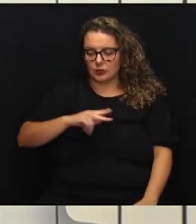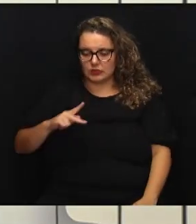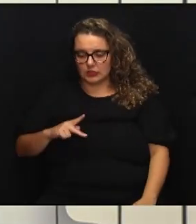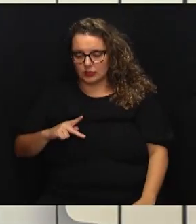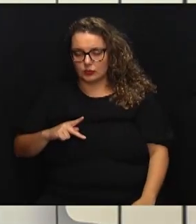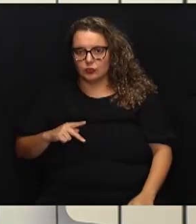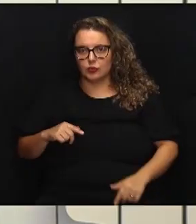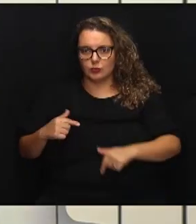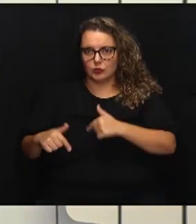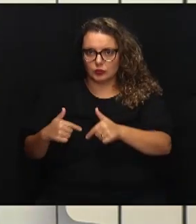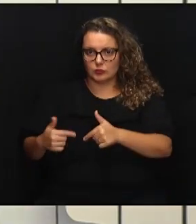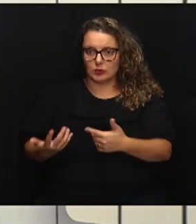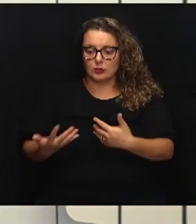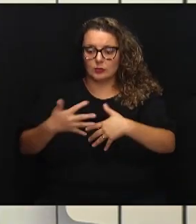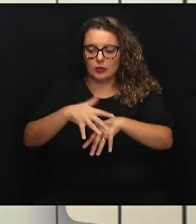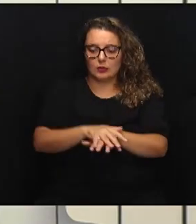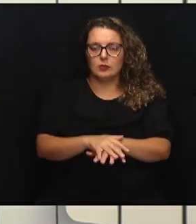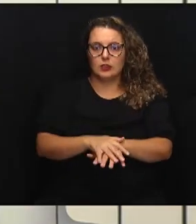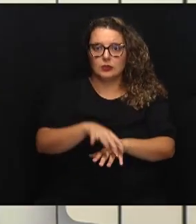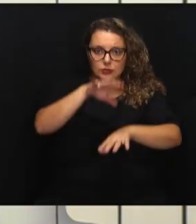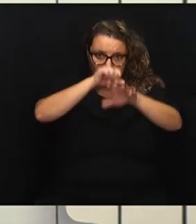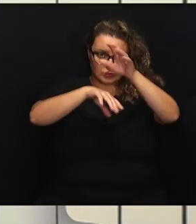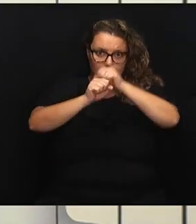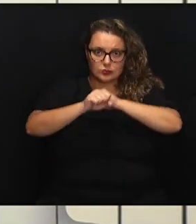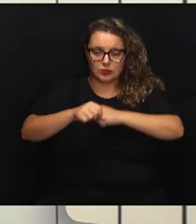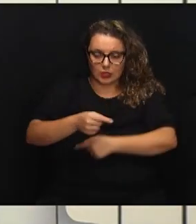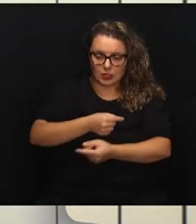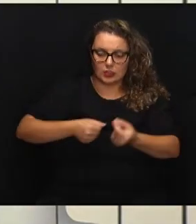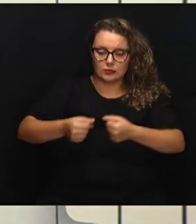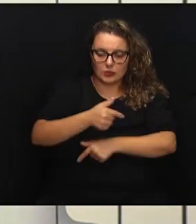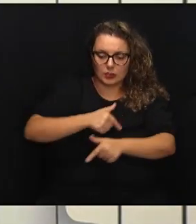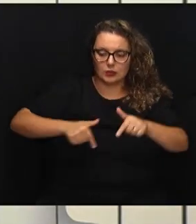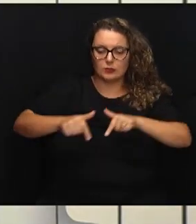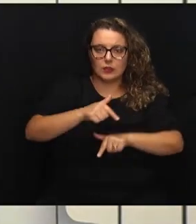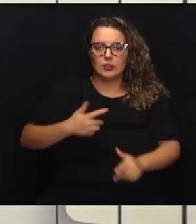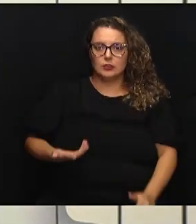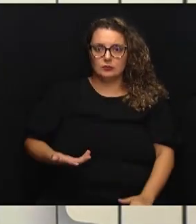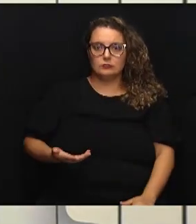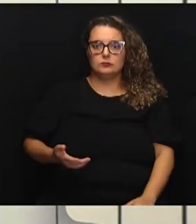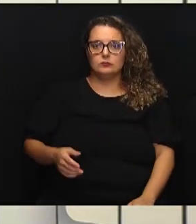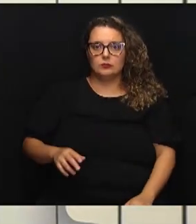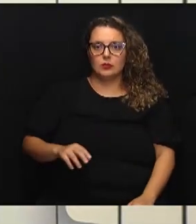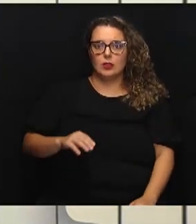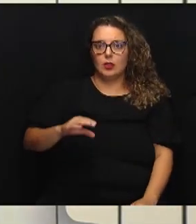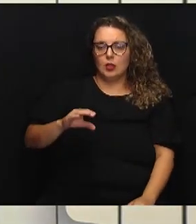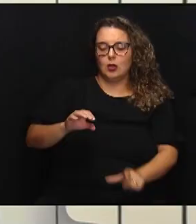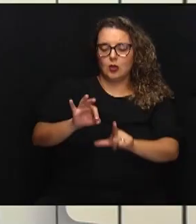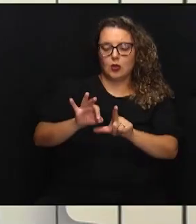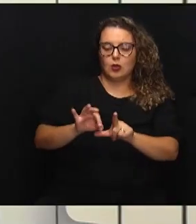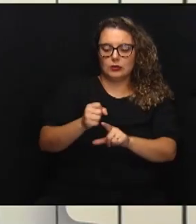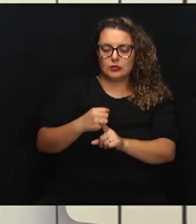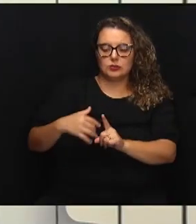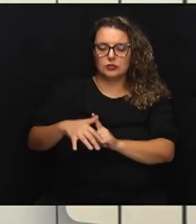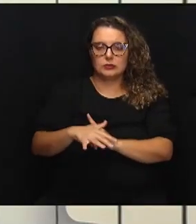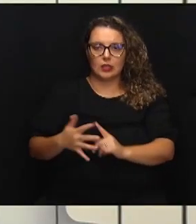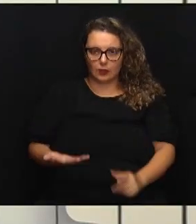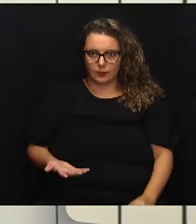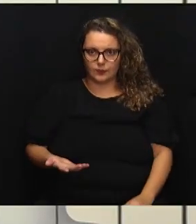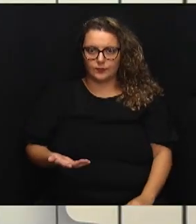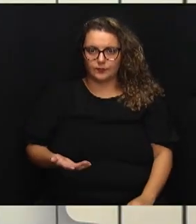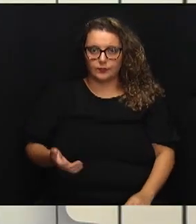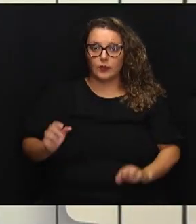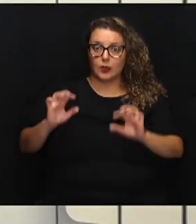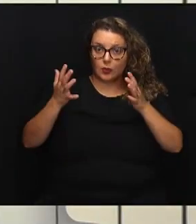para a inserção de aprendizes no mercado de trabalho por meio da chamada cota social. Um evento no